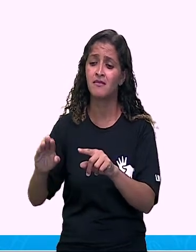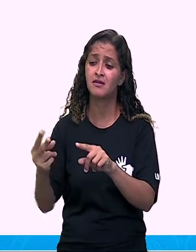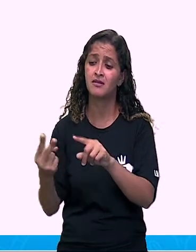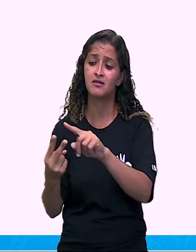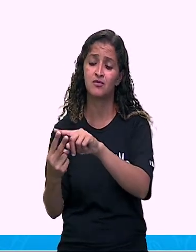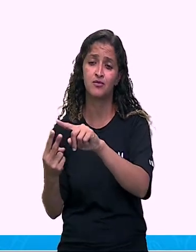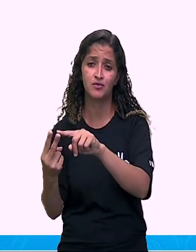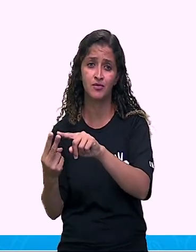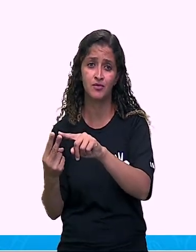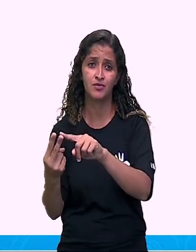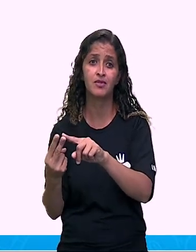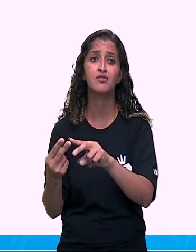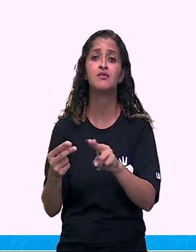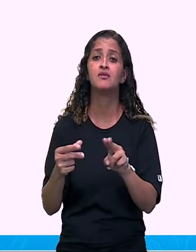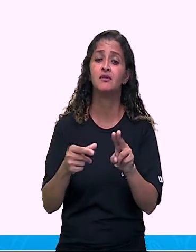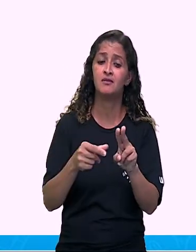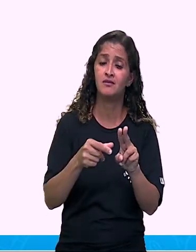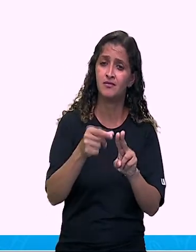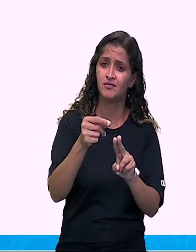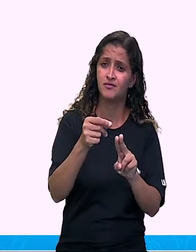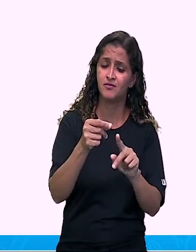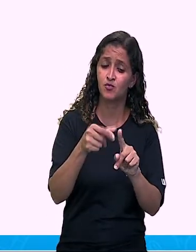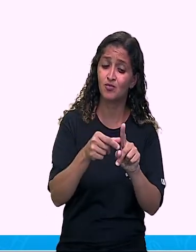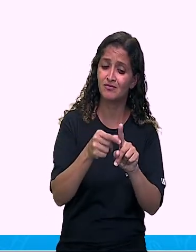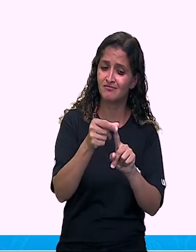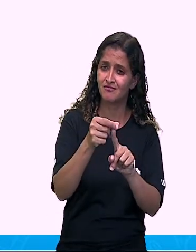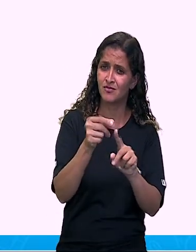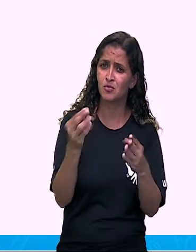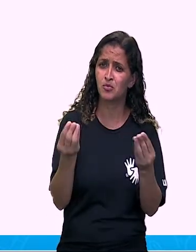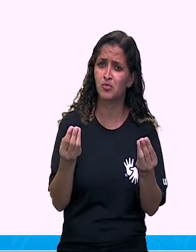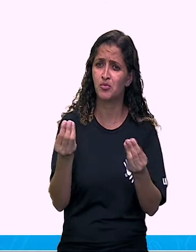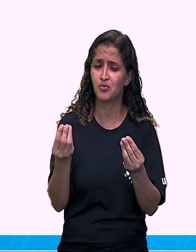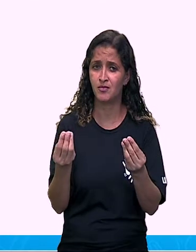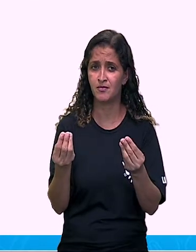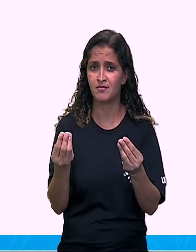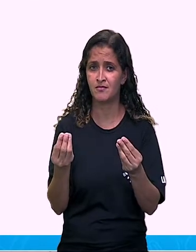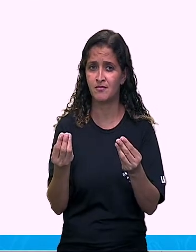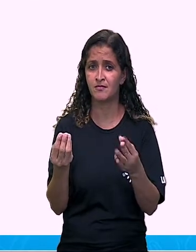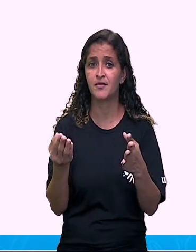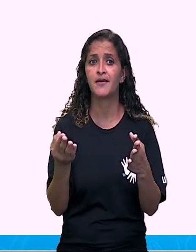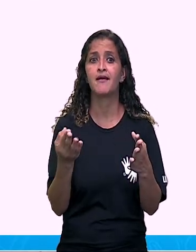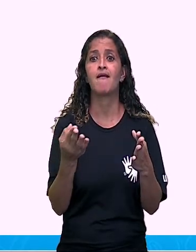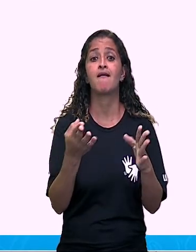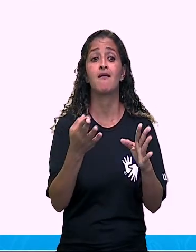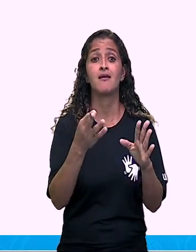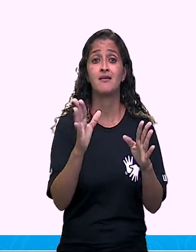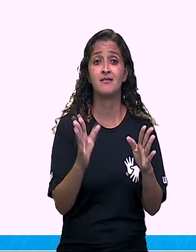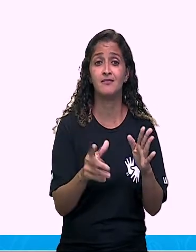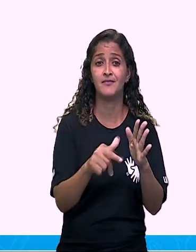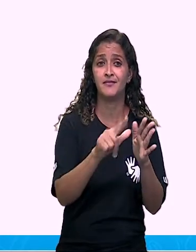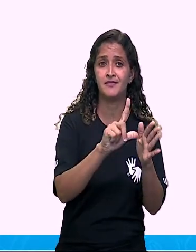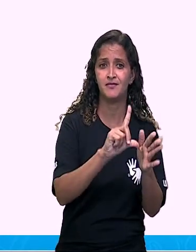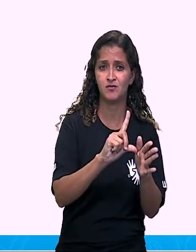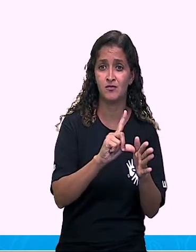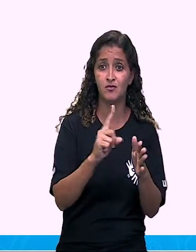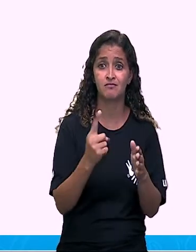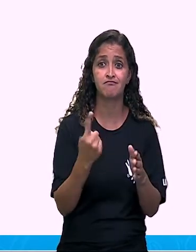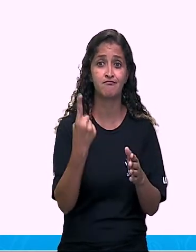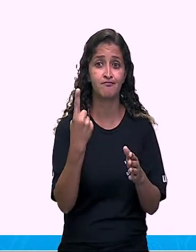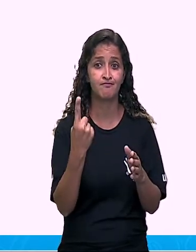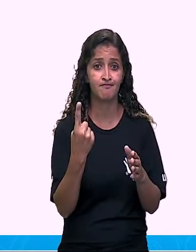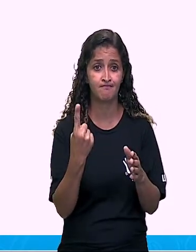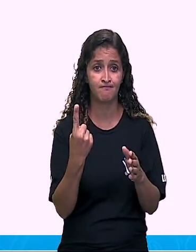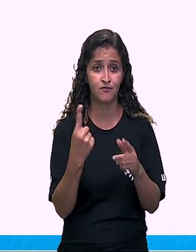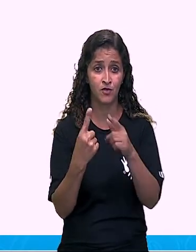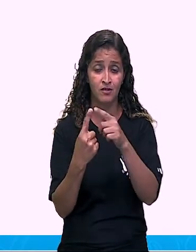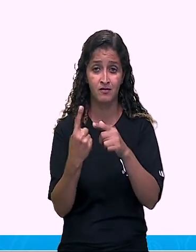vai sobrar 2 unidades. Mas olha aqui, como que foi representado o 10? Somente com o